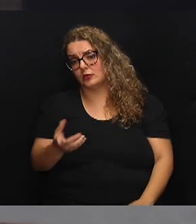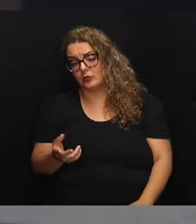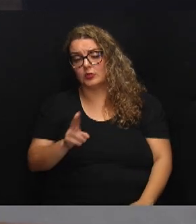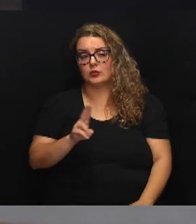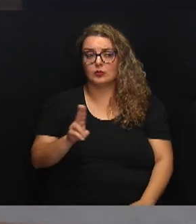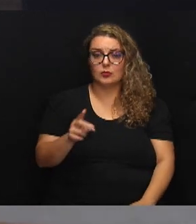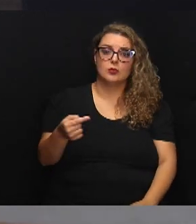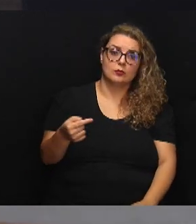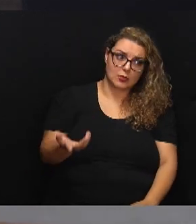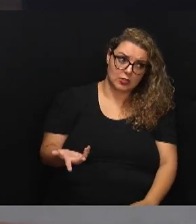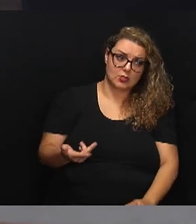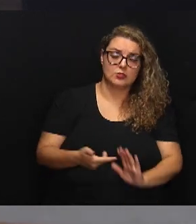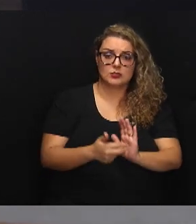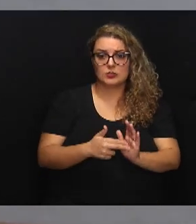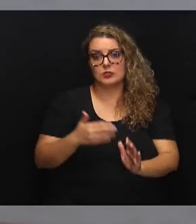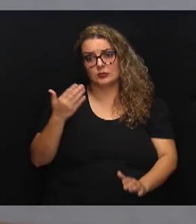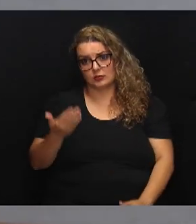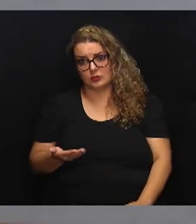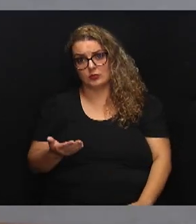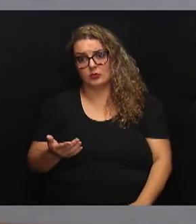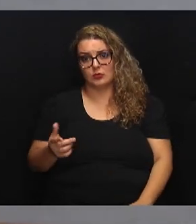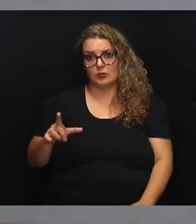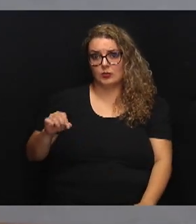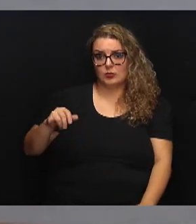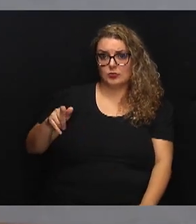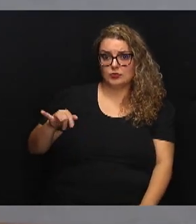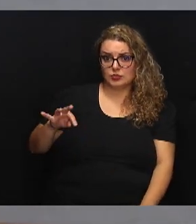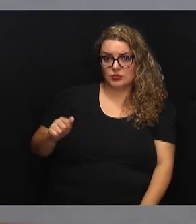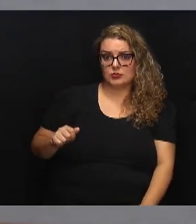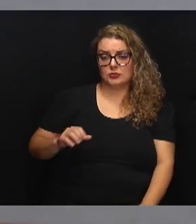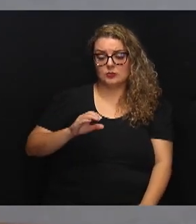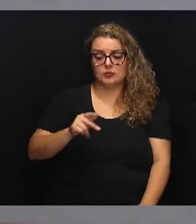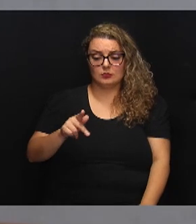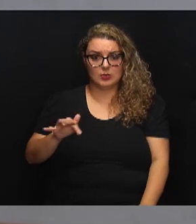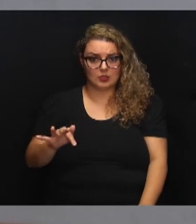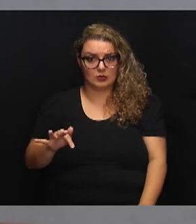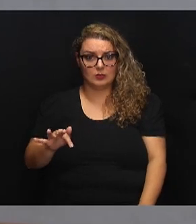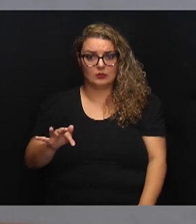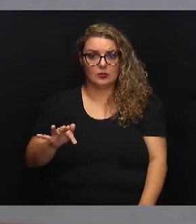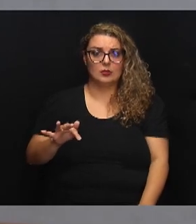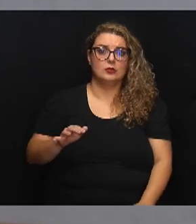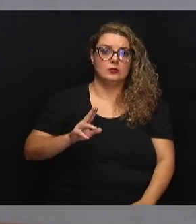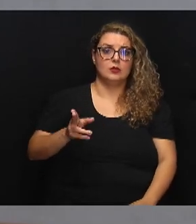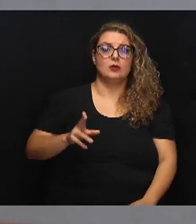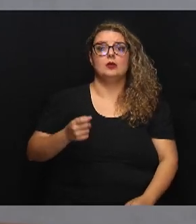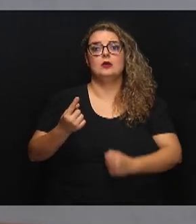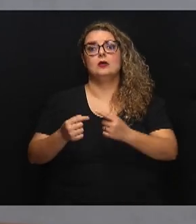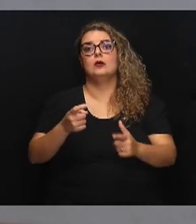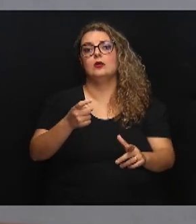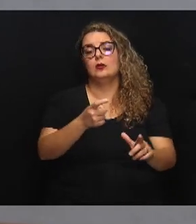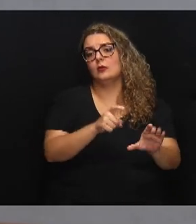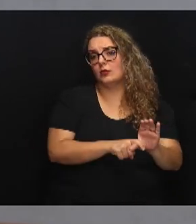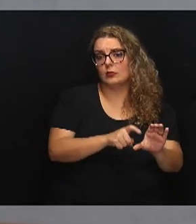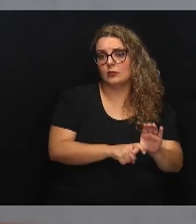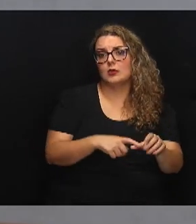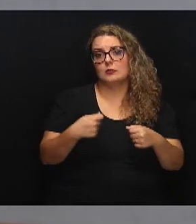negativado, significa que o lojista colocou seu CPF no sistema e apareceu lá que eu tenho alguma pendência a ser regularizada.